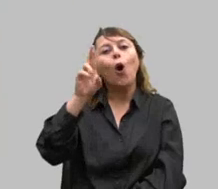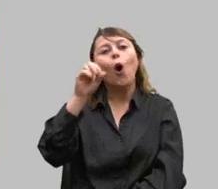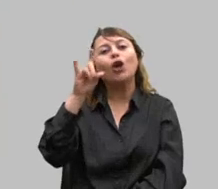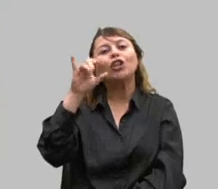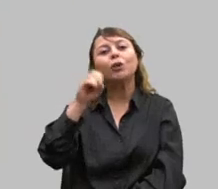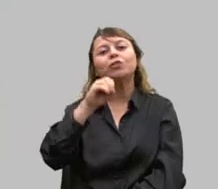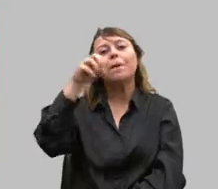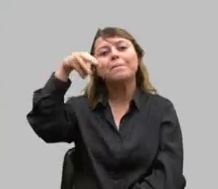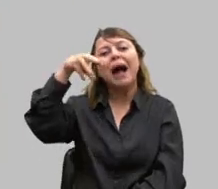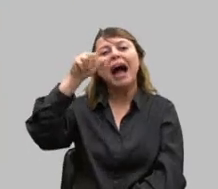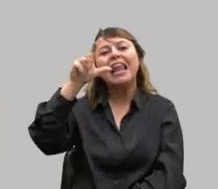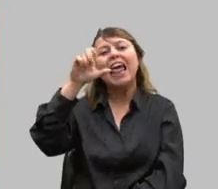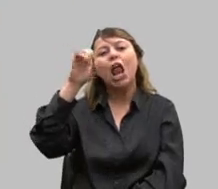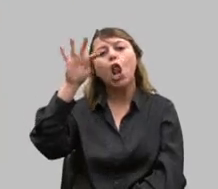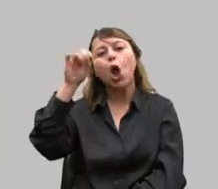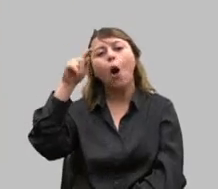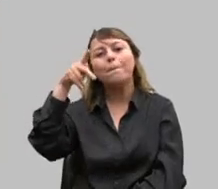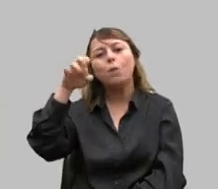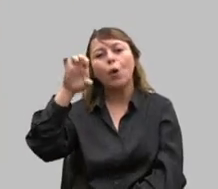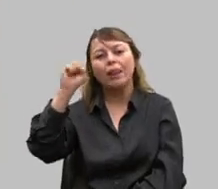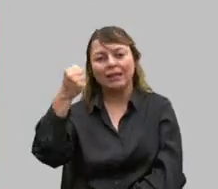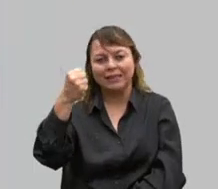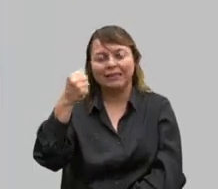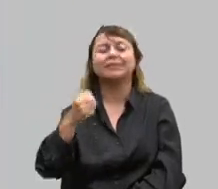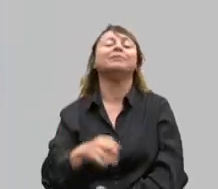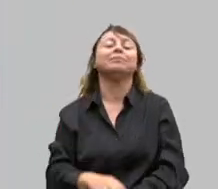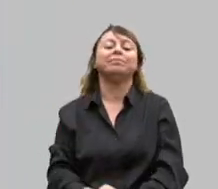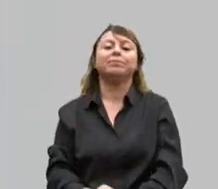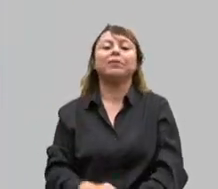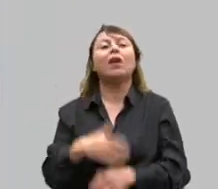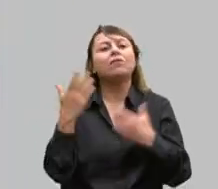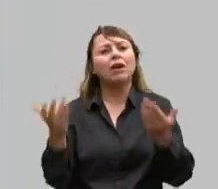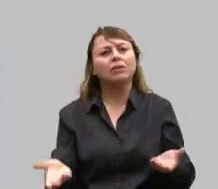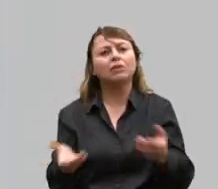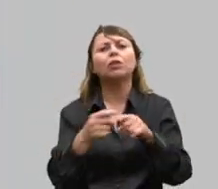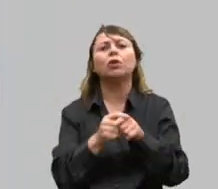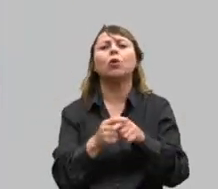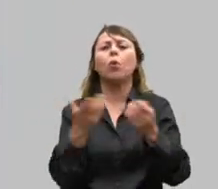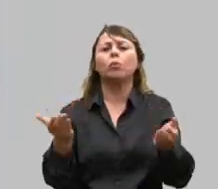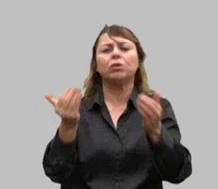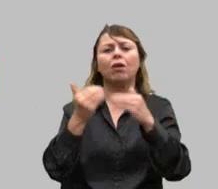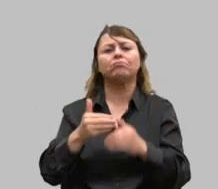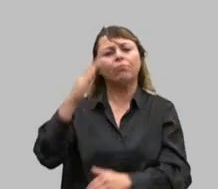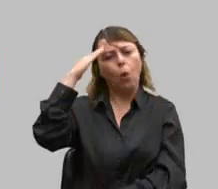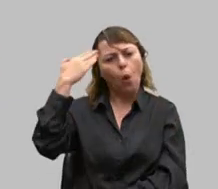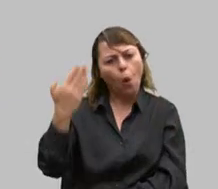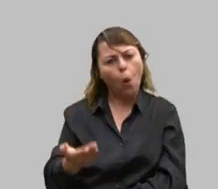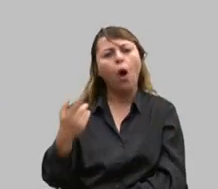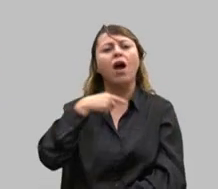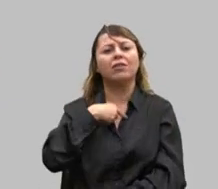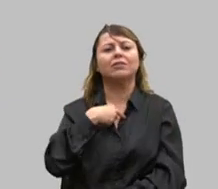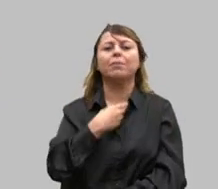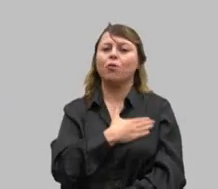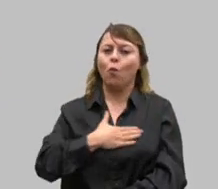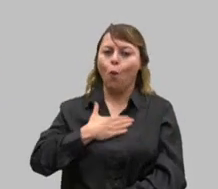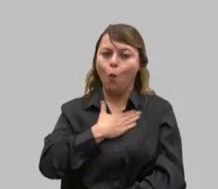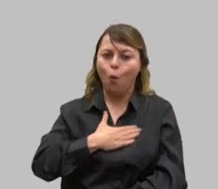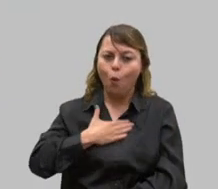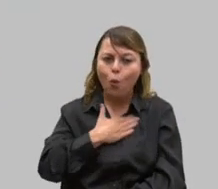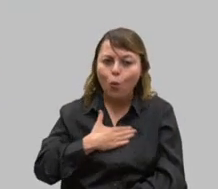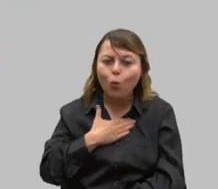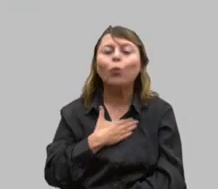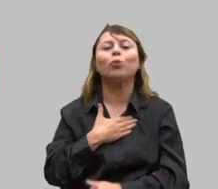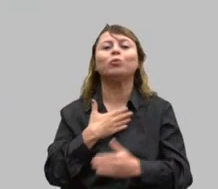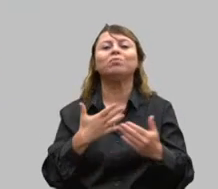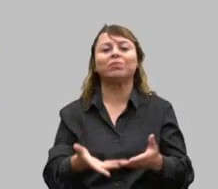Marmelópolis nesse momento faço questão e com muito a honra e orgulho quero passar a palavra ao